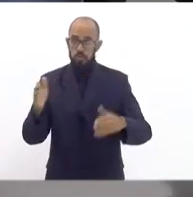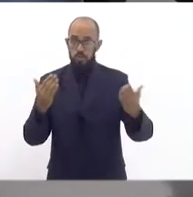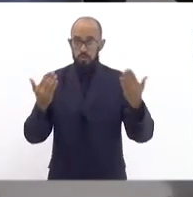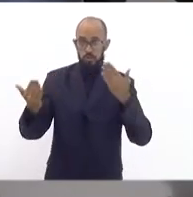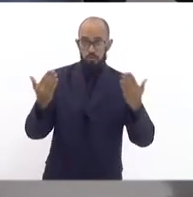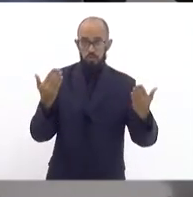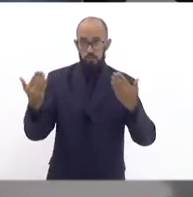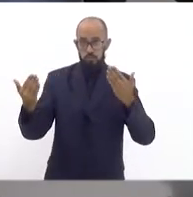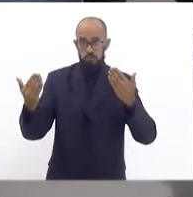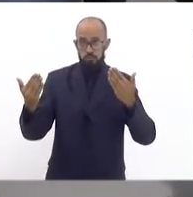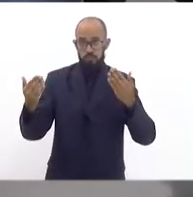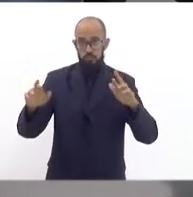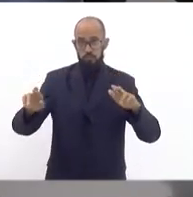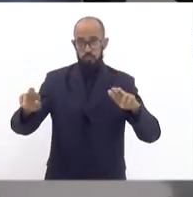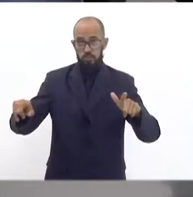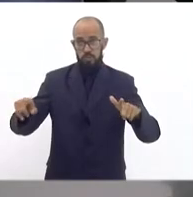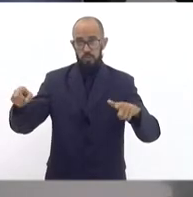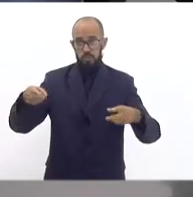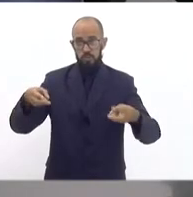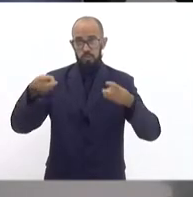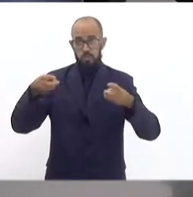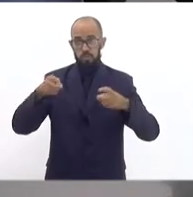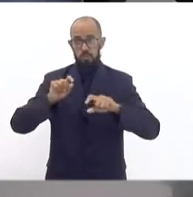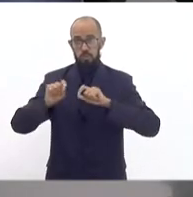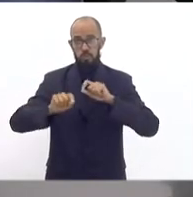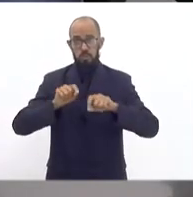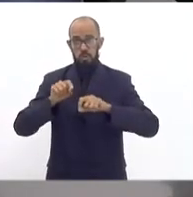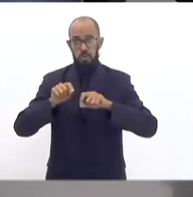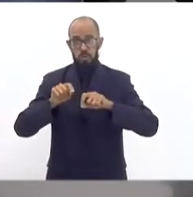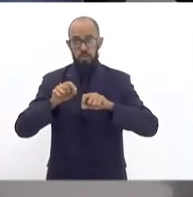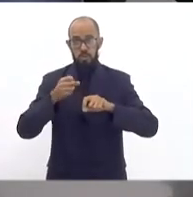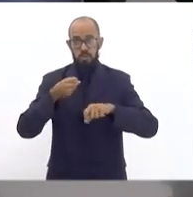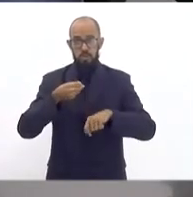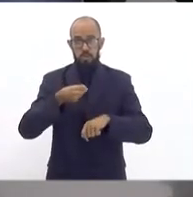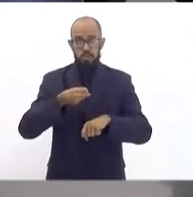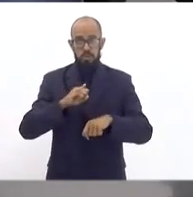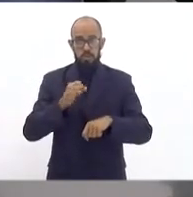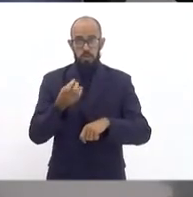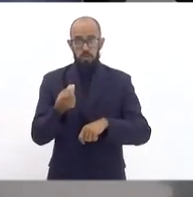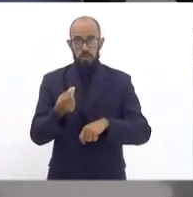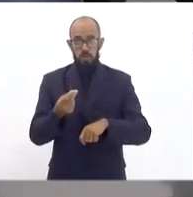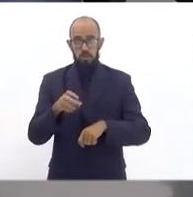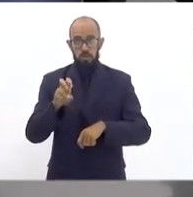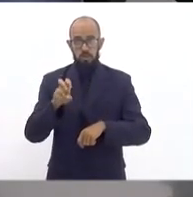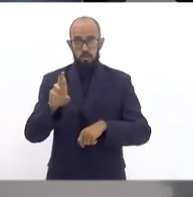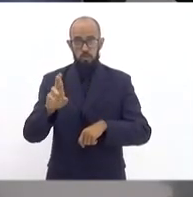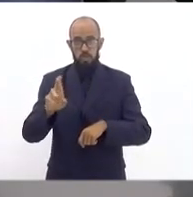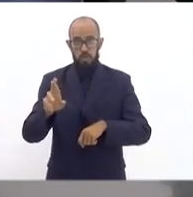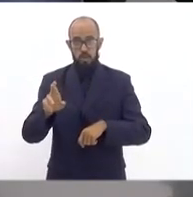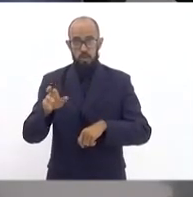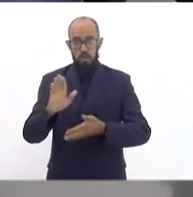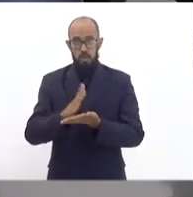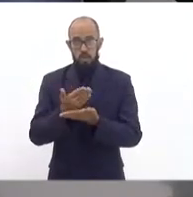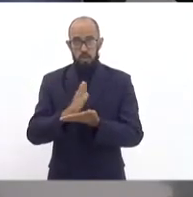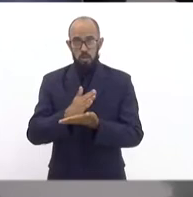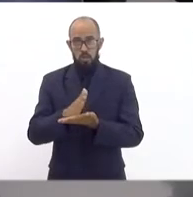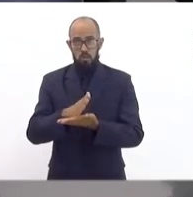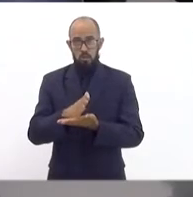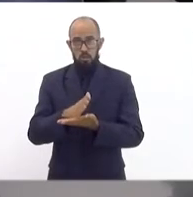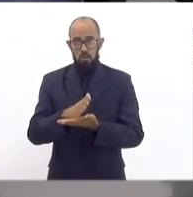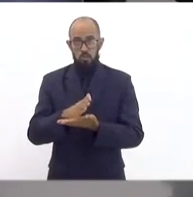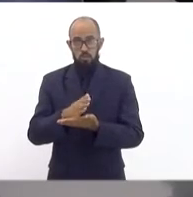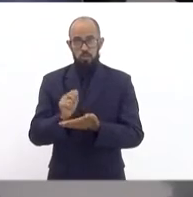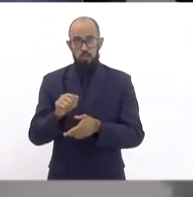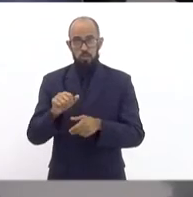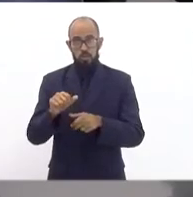5,00. Inclusive, até verificamos que, dado que a tarifa era de R$ 5,00, uma parte dos passageiros eles iriam migrar